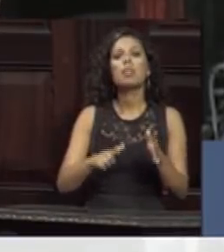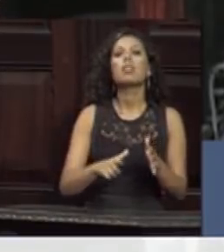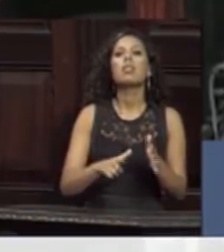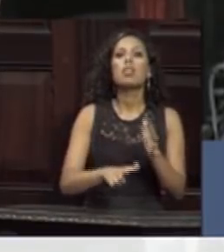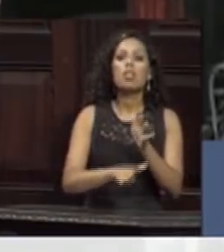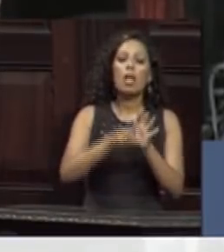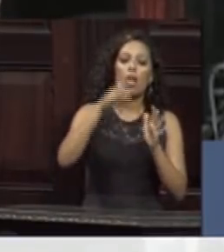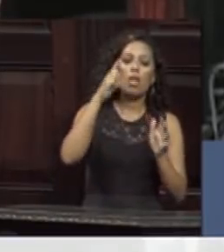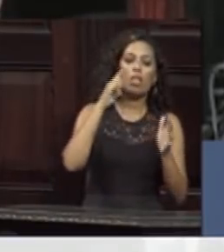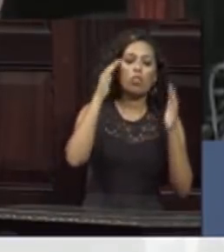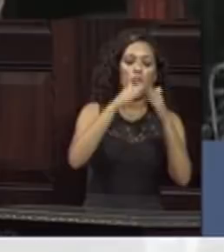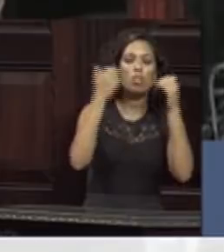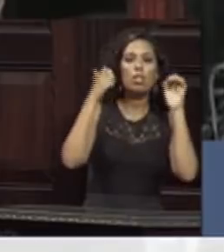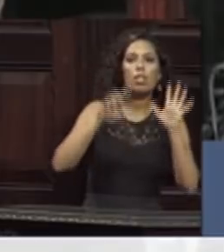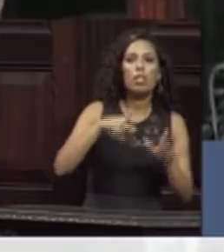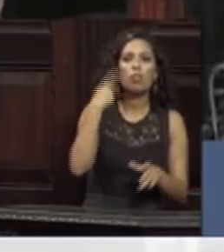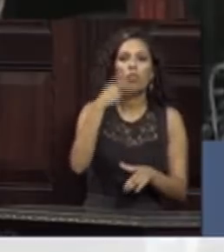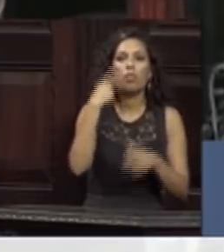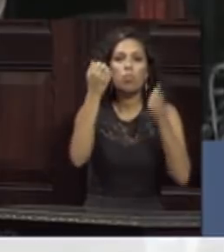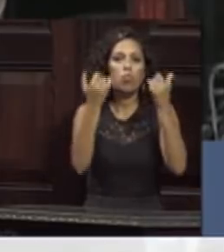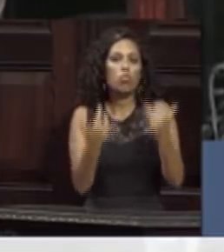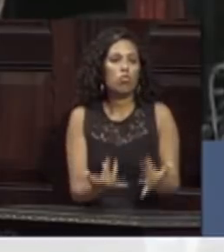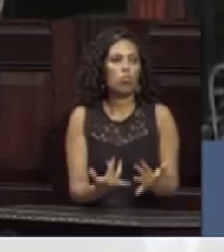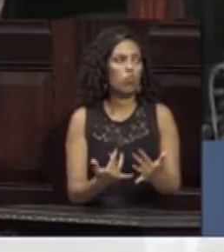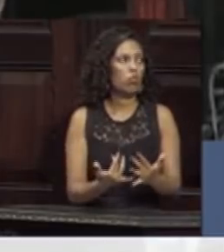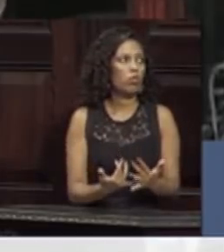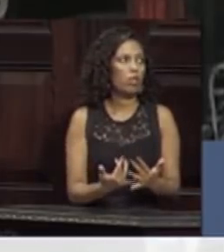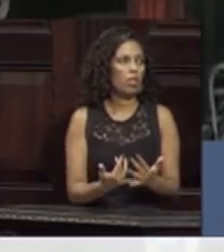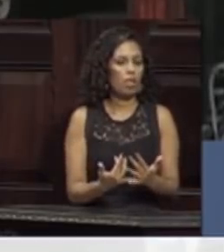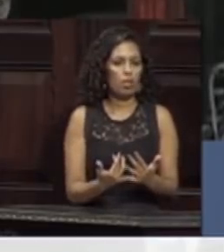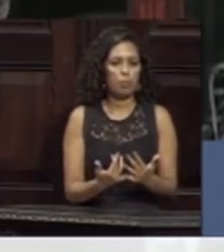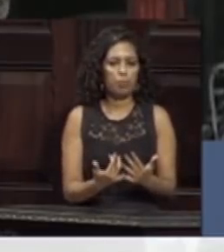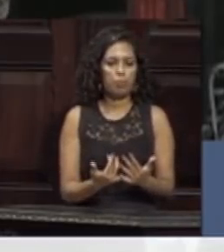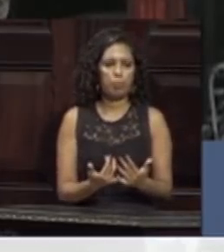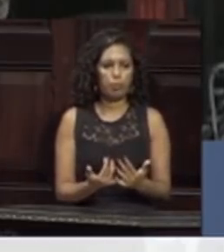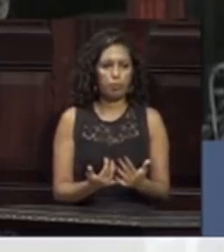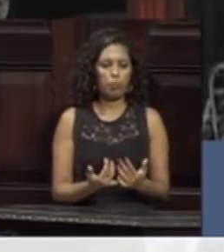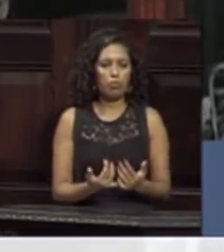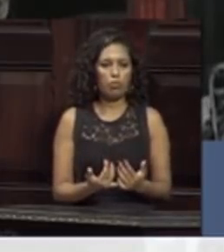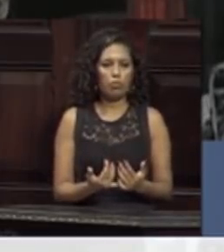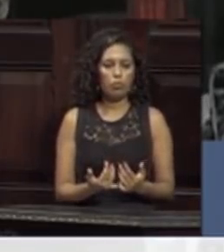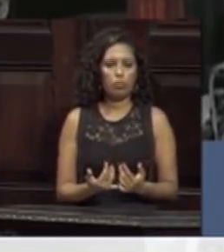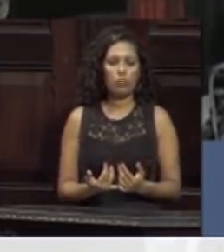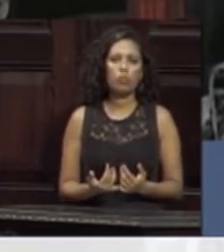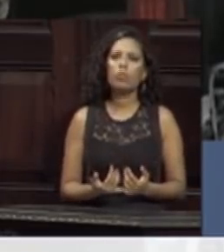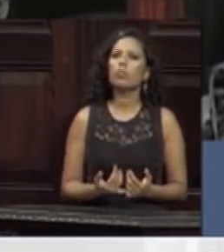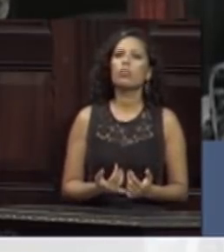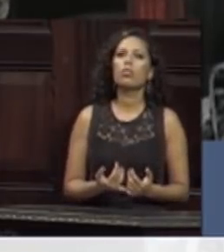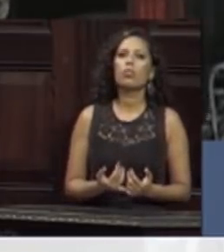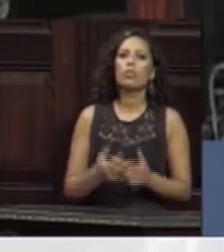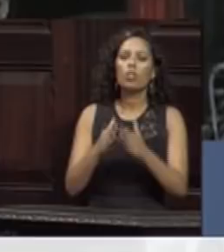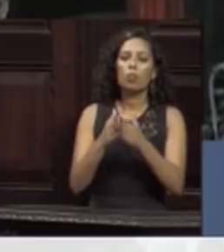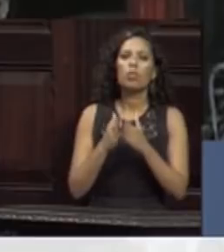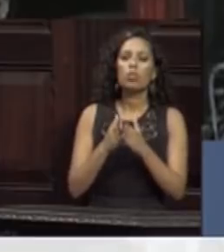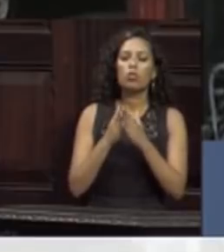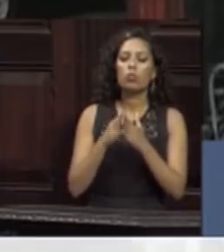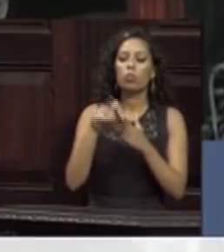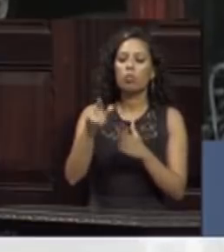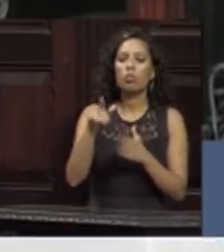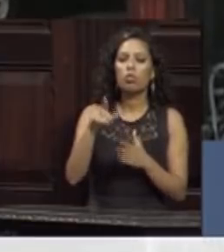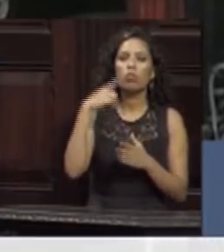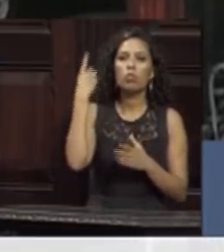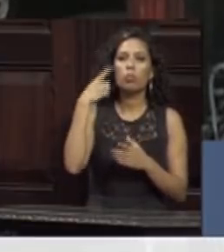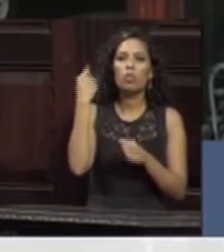Espírito Santo, mandou na semana passada uma mensagem para a Assembleia Legislativa do Espírito Santo. Então, eu peço a Vossa Excelência que